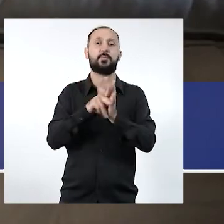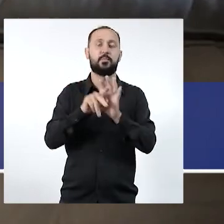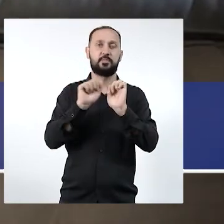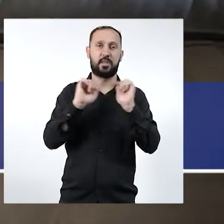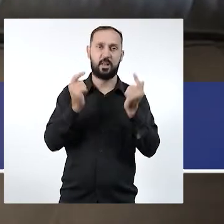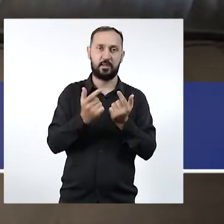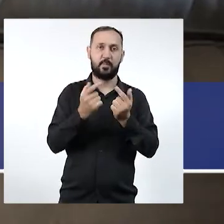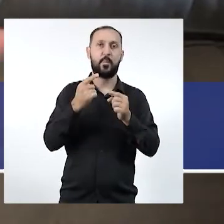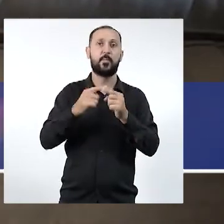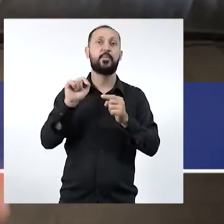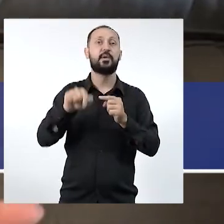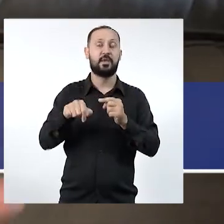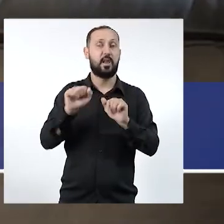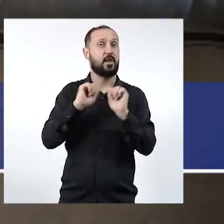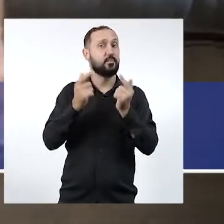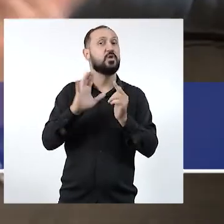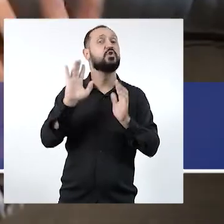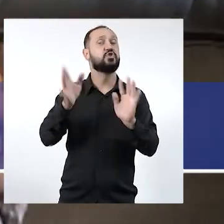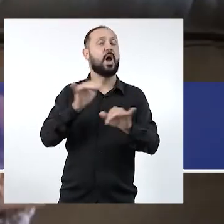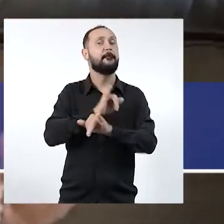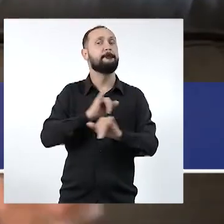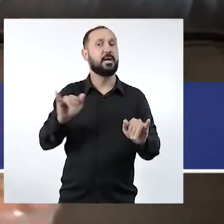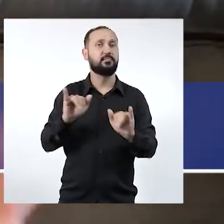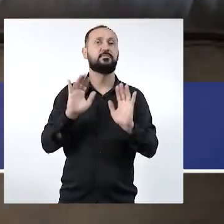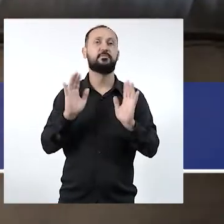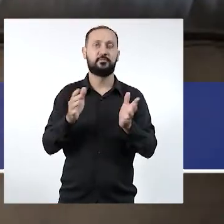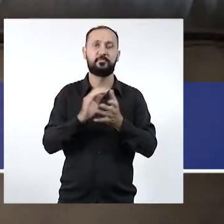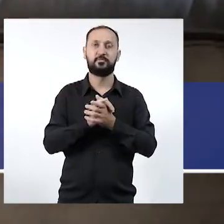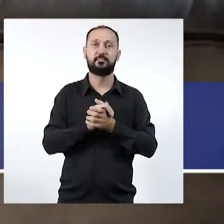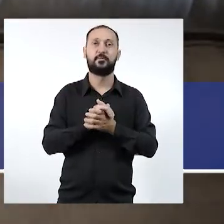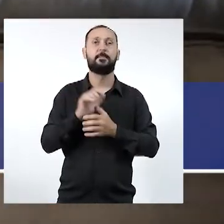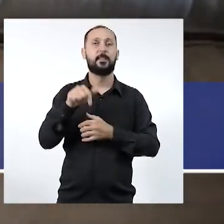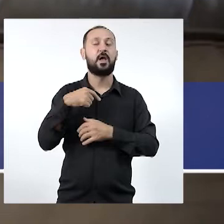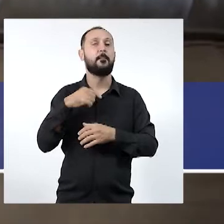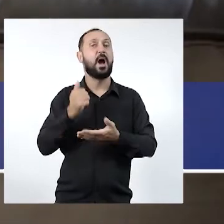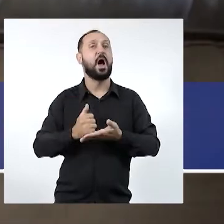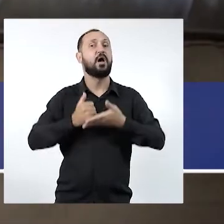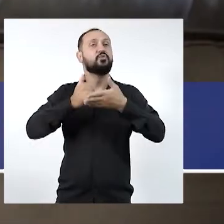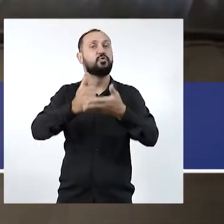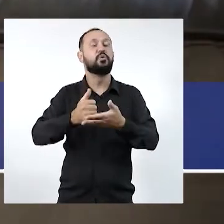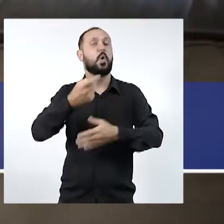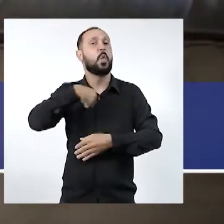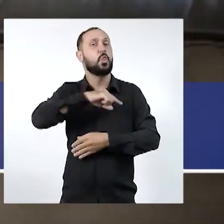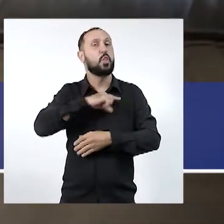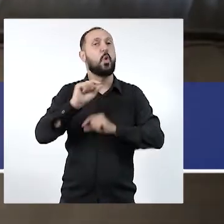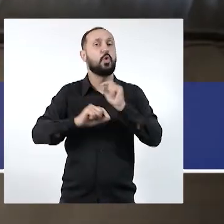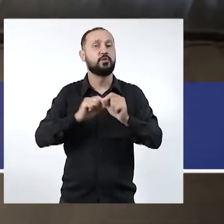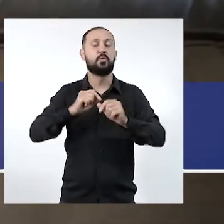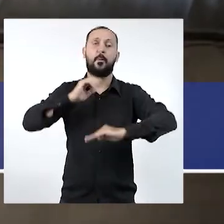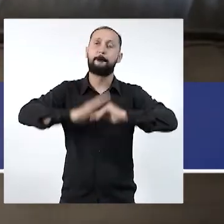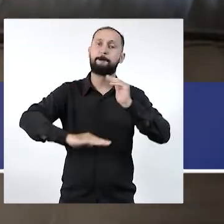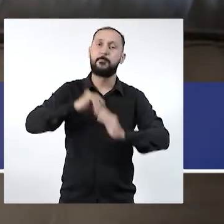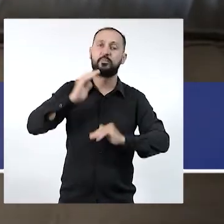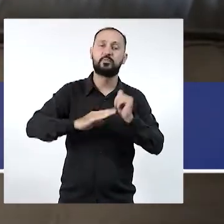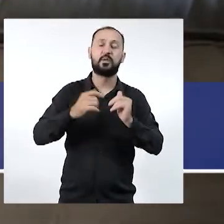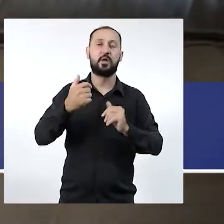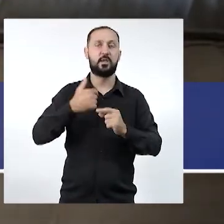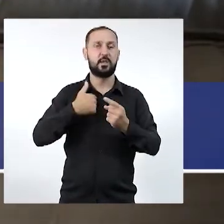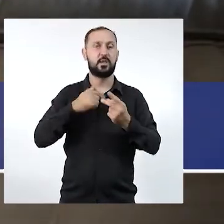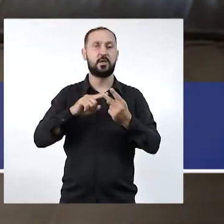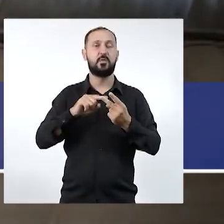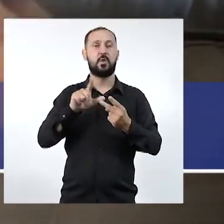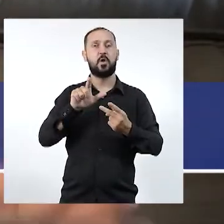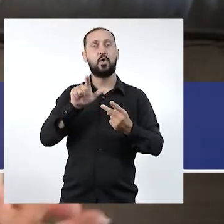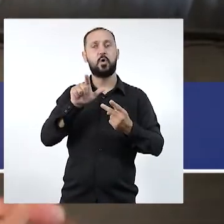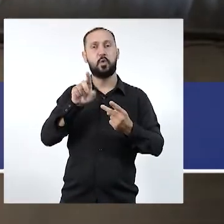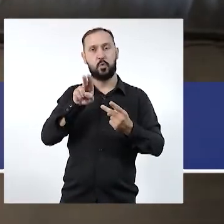Legislativa, porque a Casa de Leis já faz essa campanha, então isso na verdade é uma colaboração que nós, enquanto servidores, né,